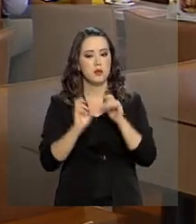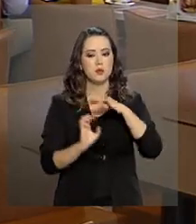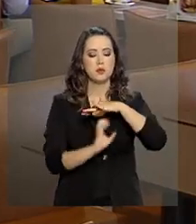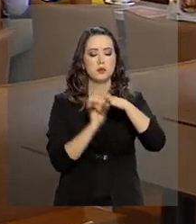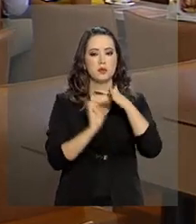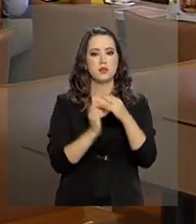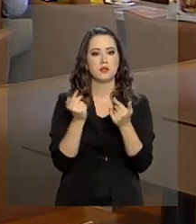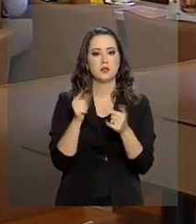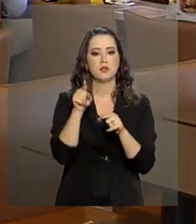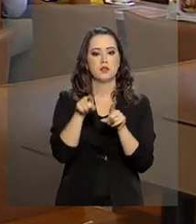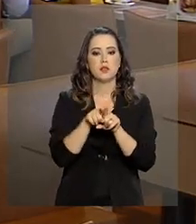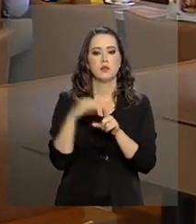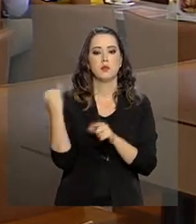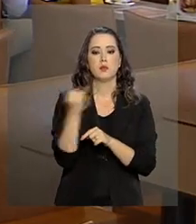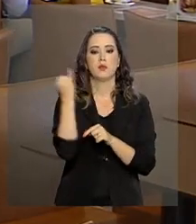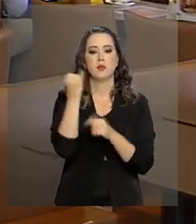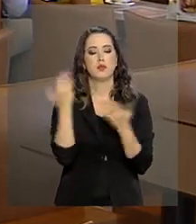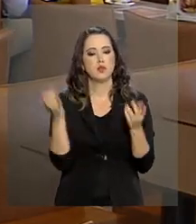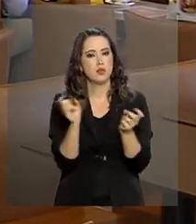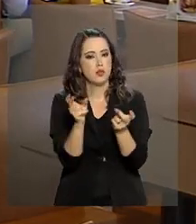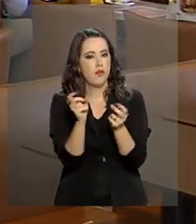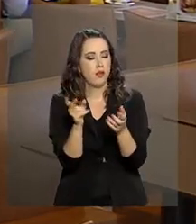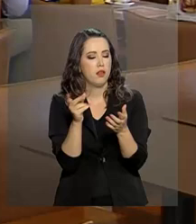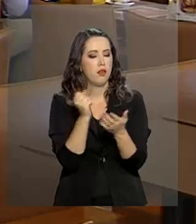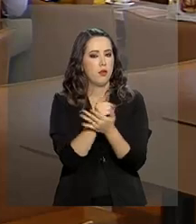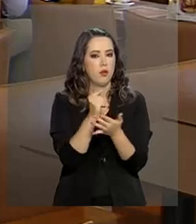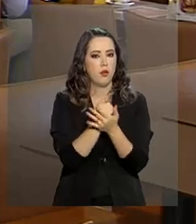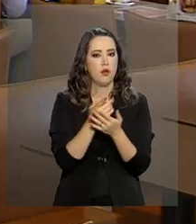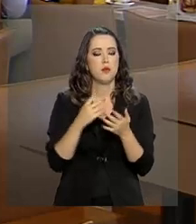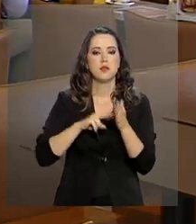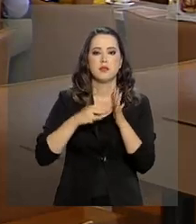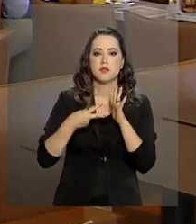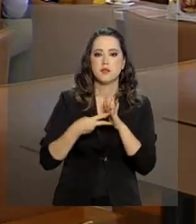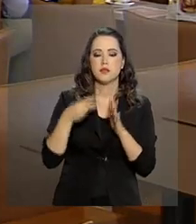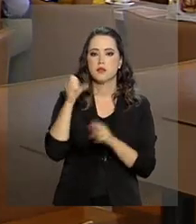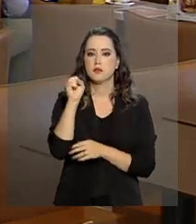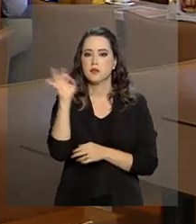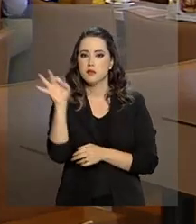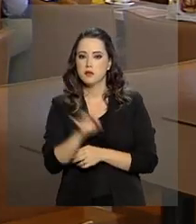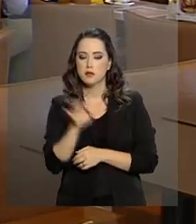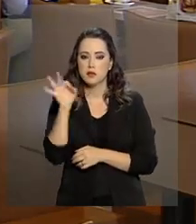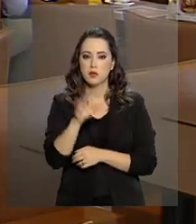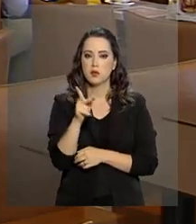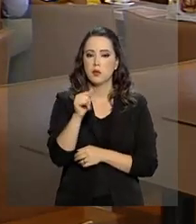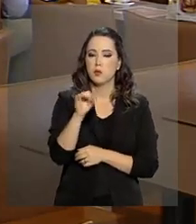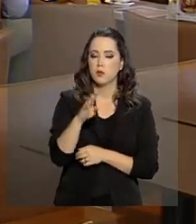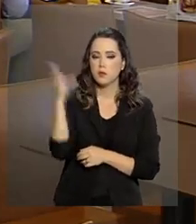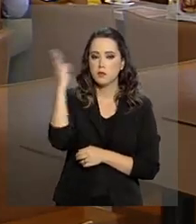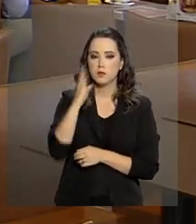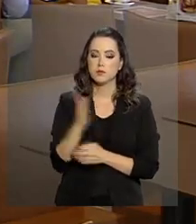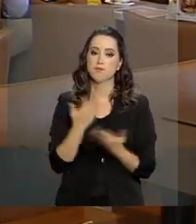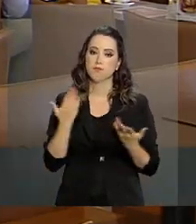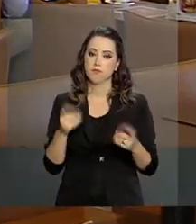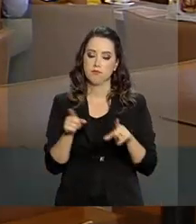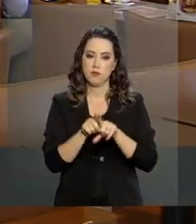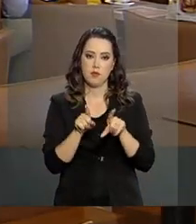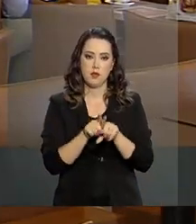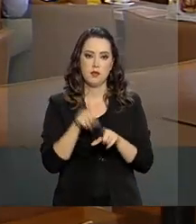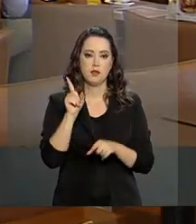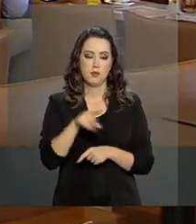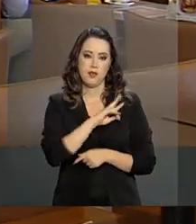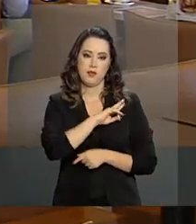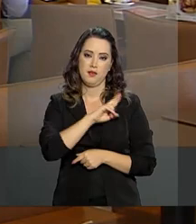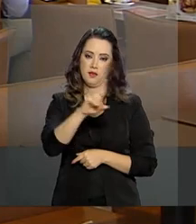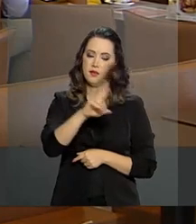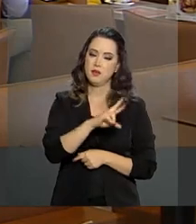peso importante na balança comercial brasileira eles representam 80% do pib nacional além de serem responsáveis